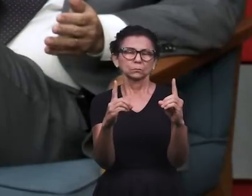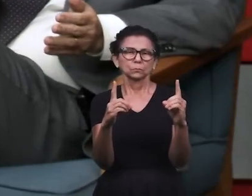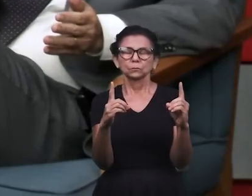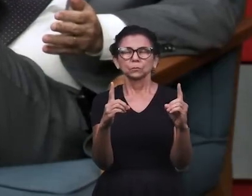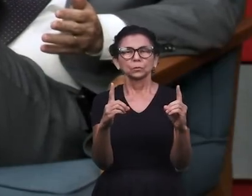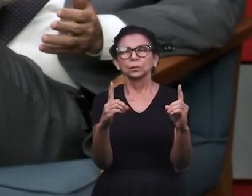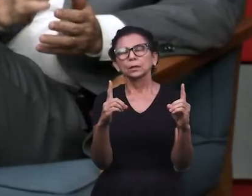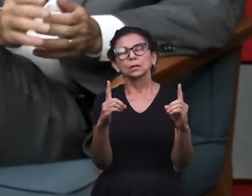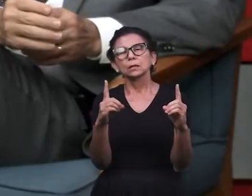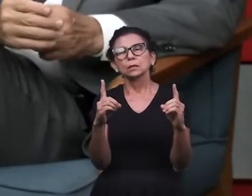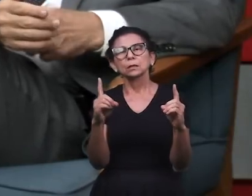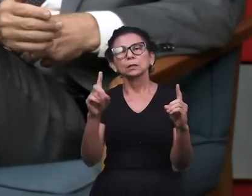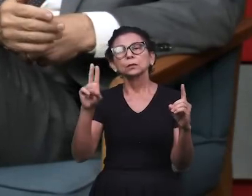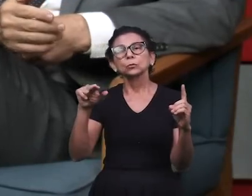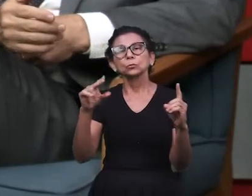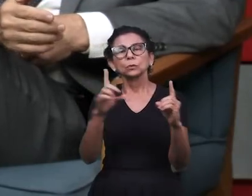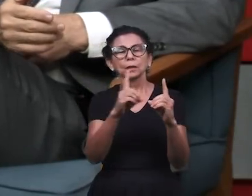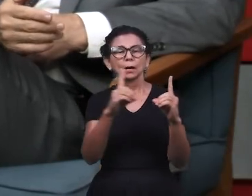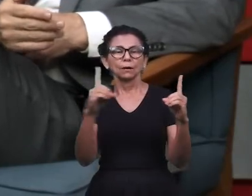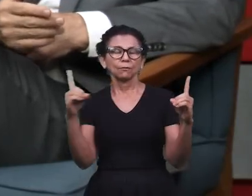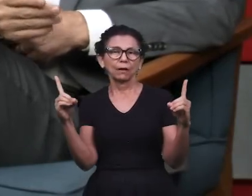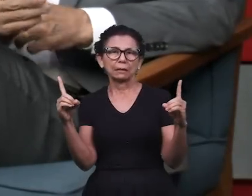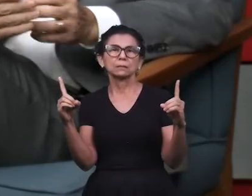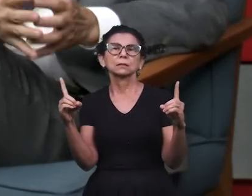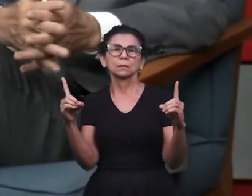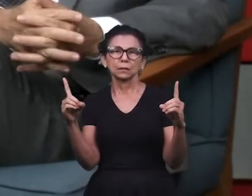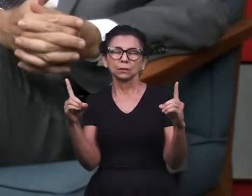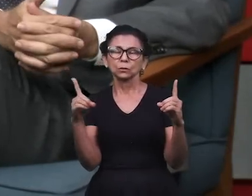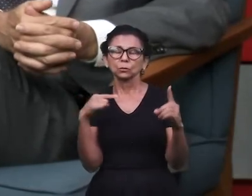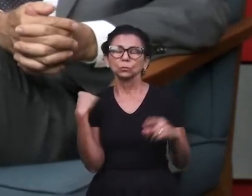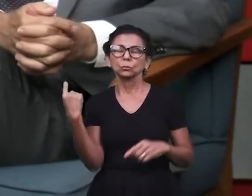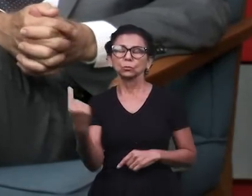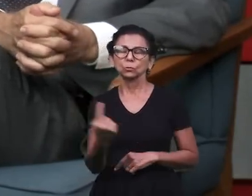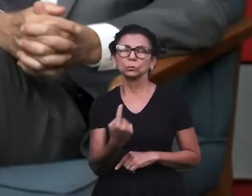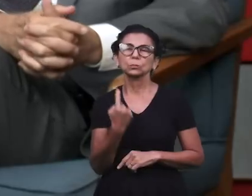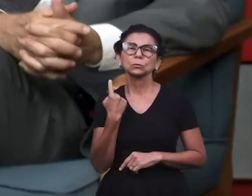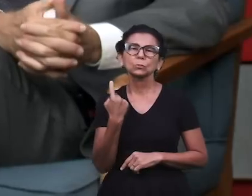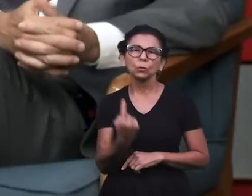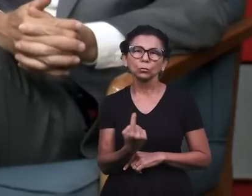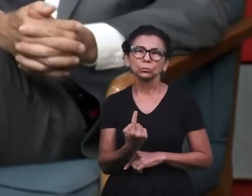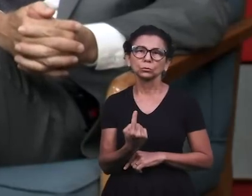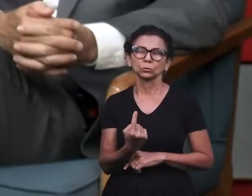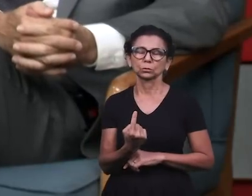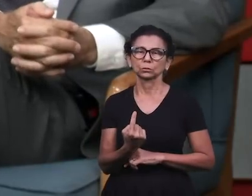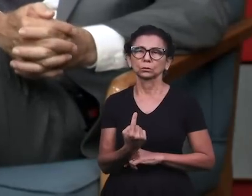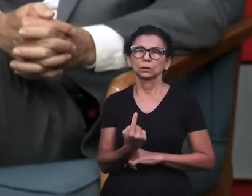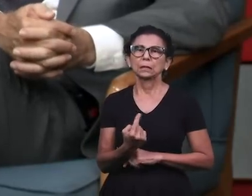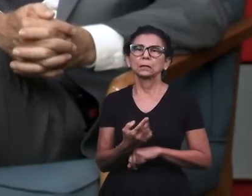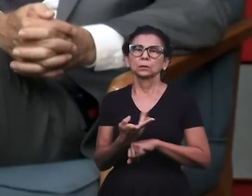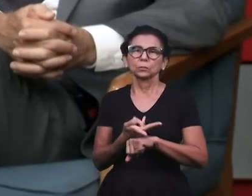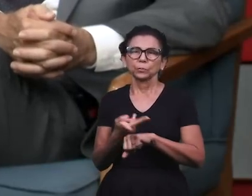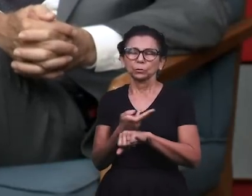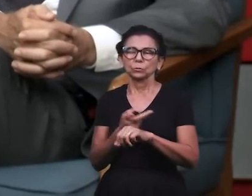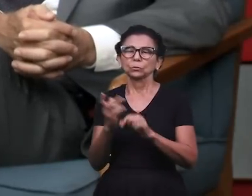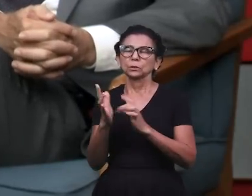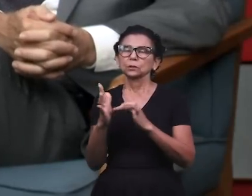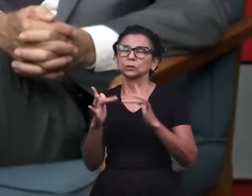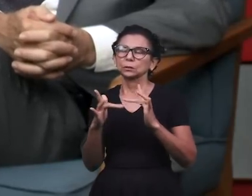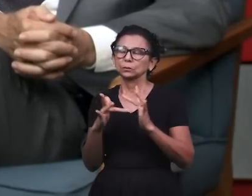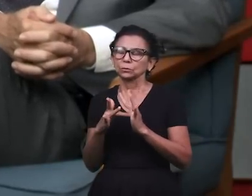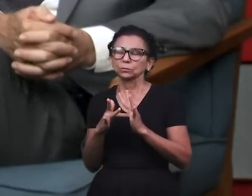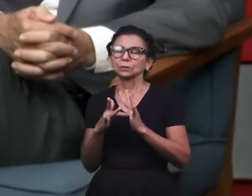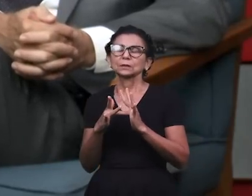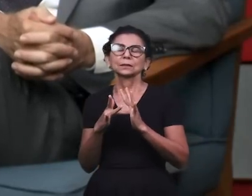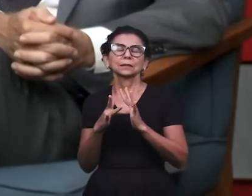Jesus nunca se afasta do homem. Aquele que vem a mim, de maneira nenhuma será lançado